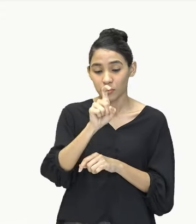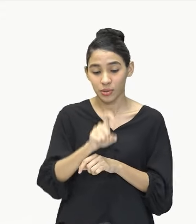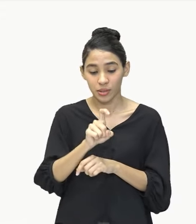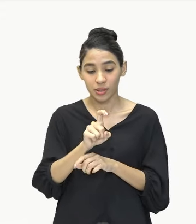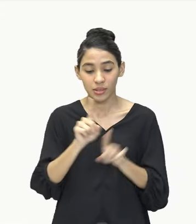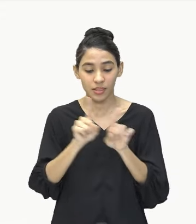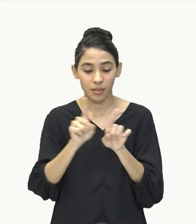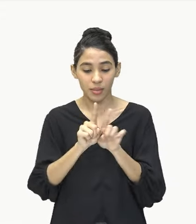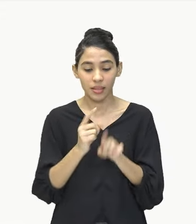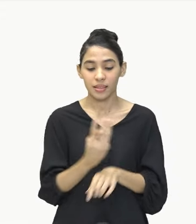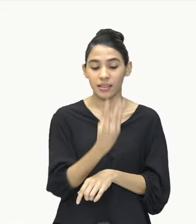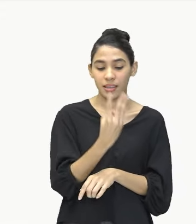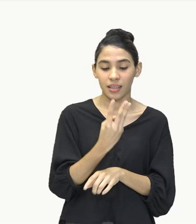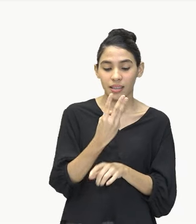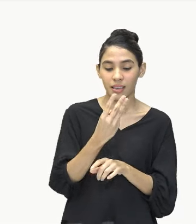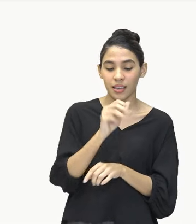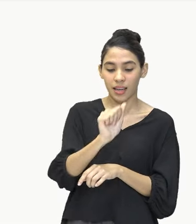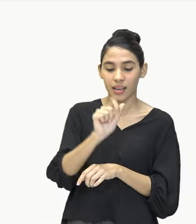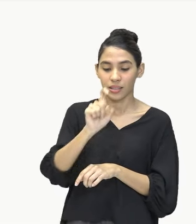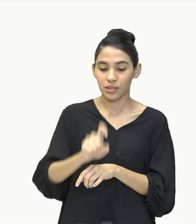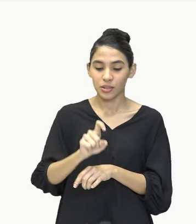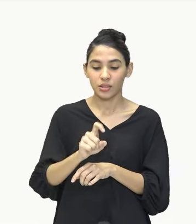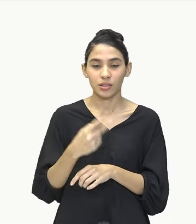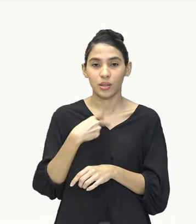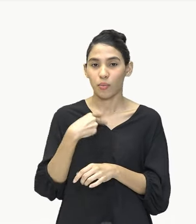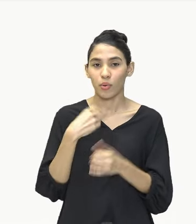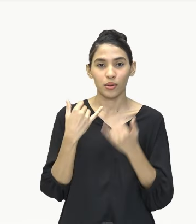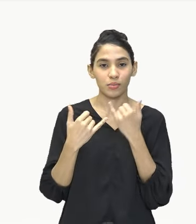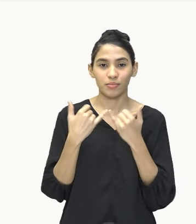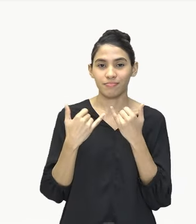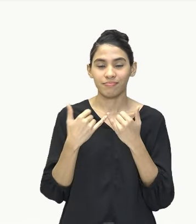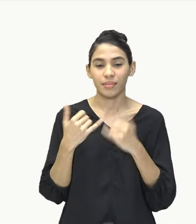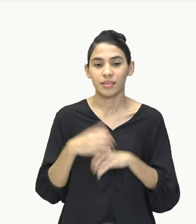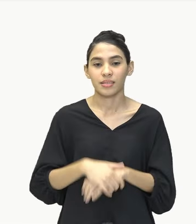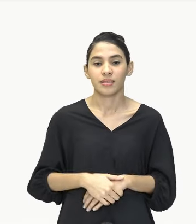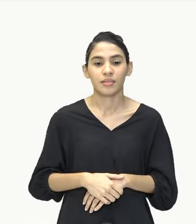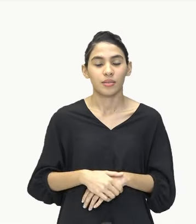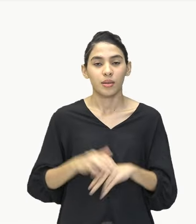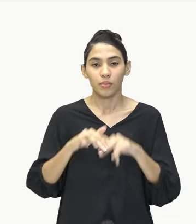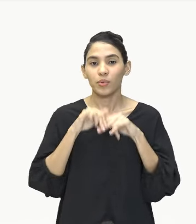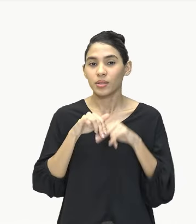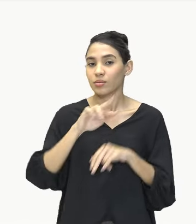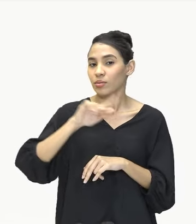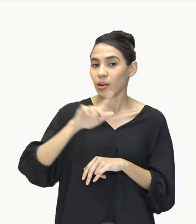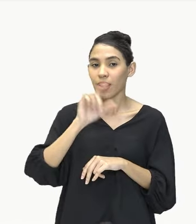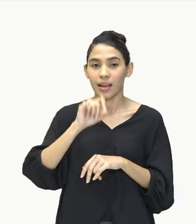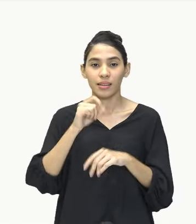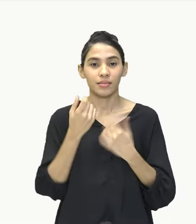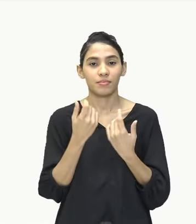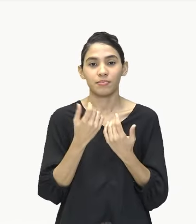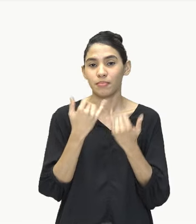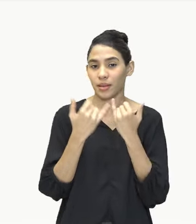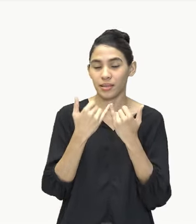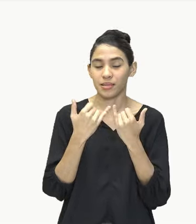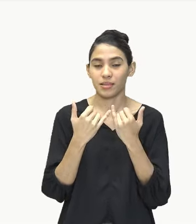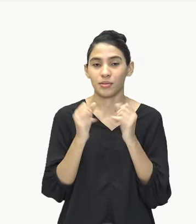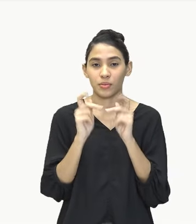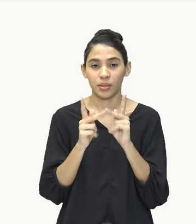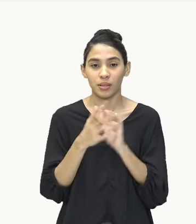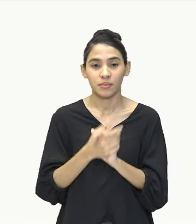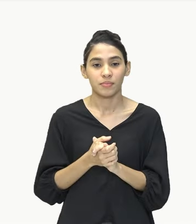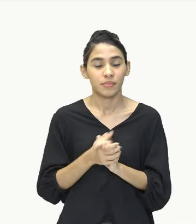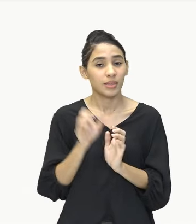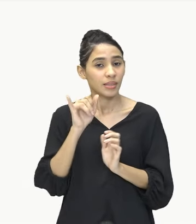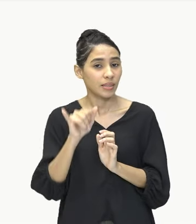o 3x não sejam semelhantes. Então, ele não é semelhante com o 3x. Como ele não